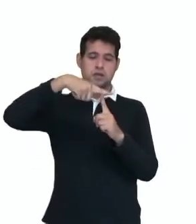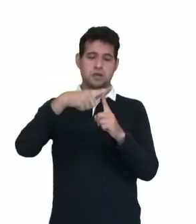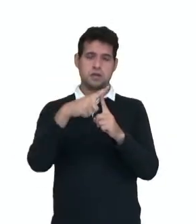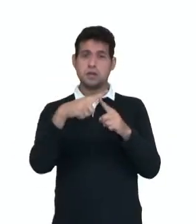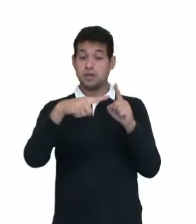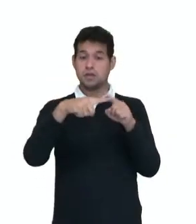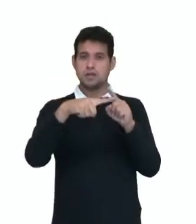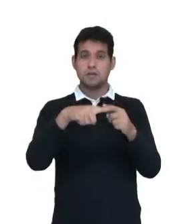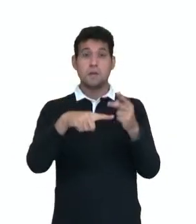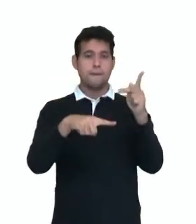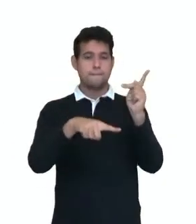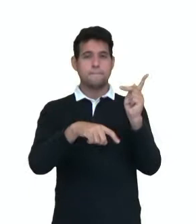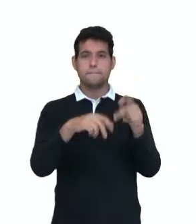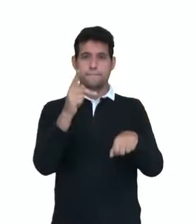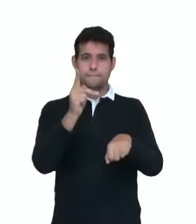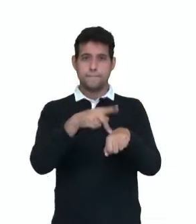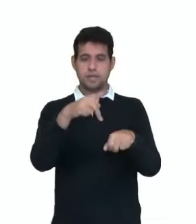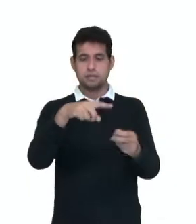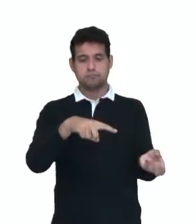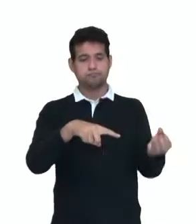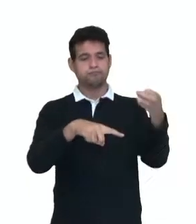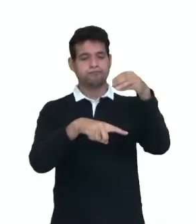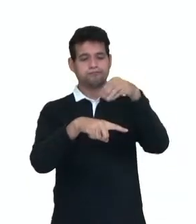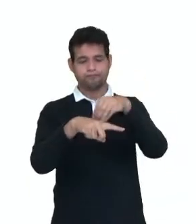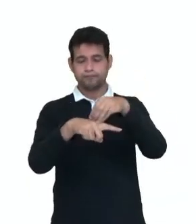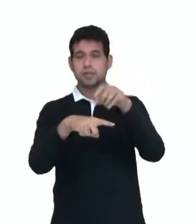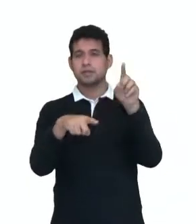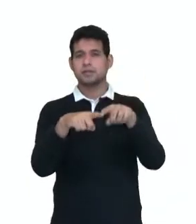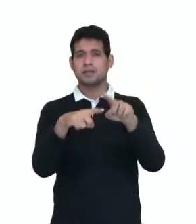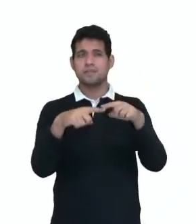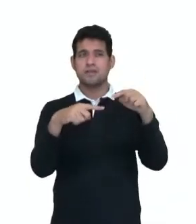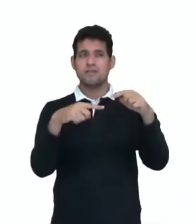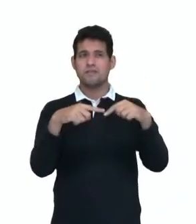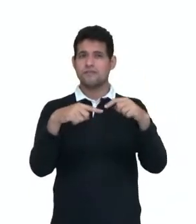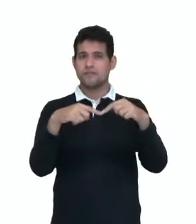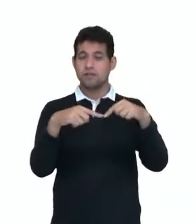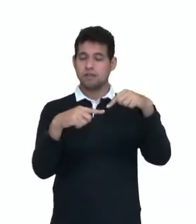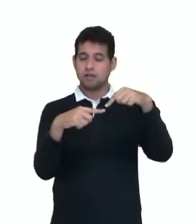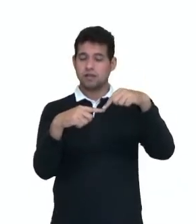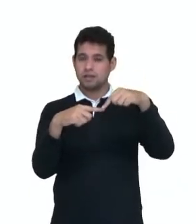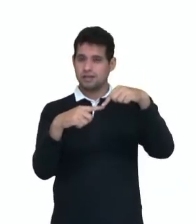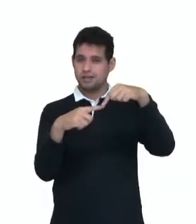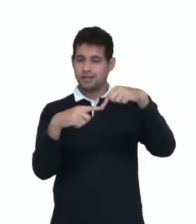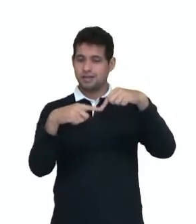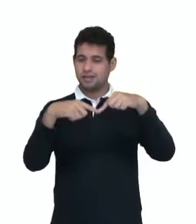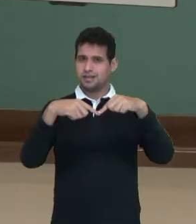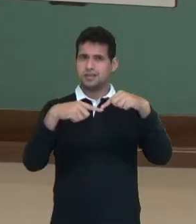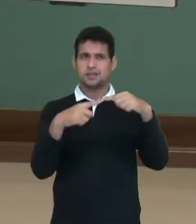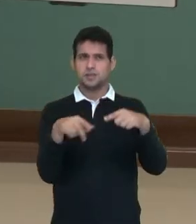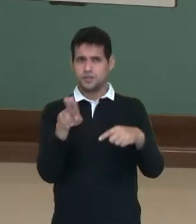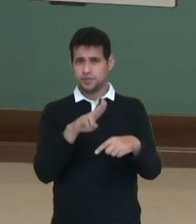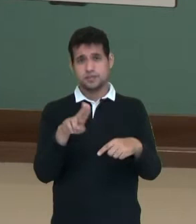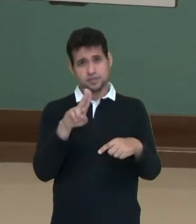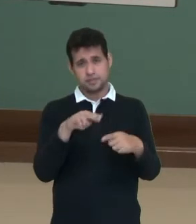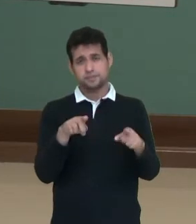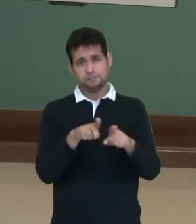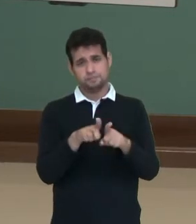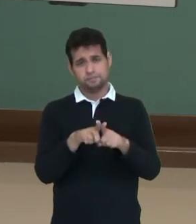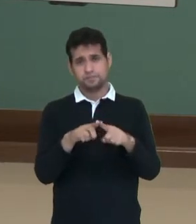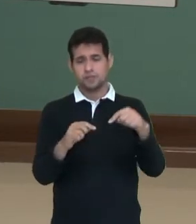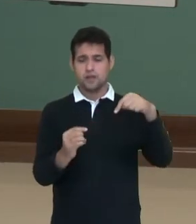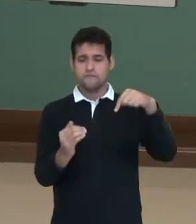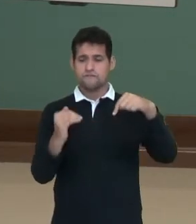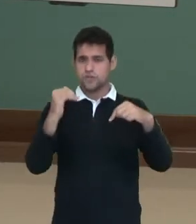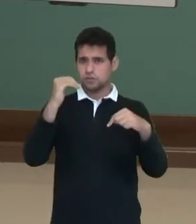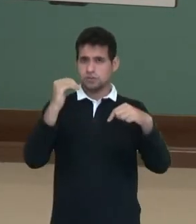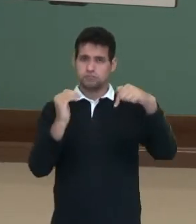uma pedra aqui numa extremidade, né? E uma outra força que está sendo aqui aplicada na outra extremidade